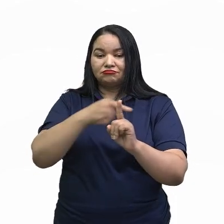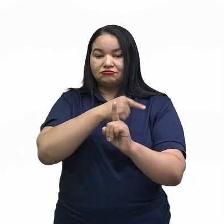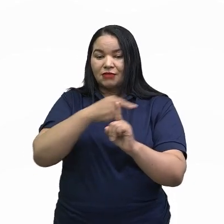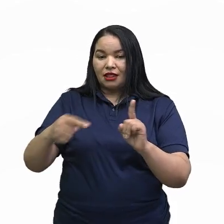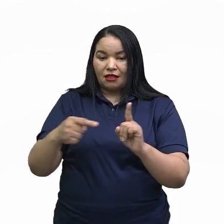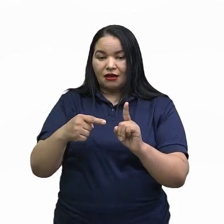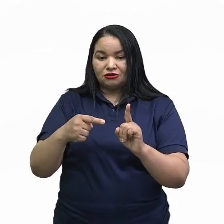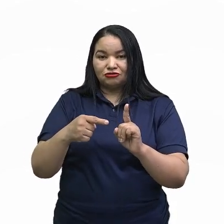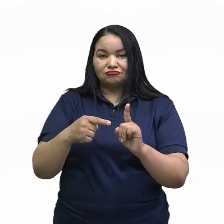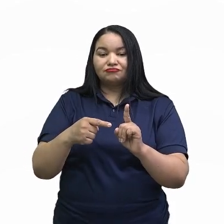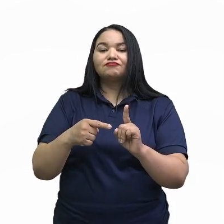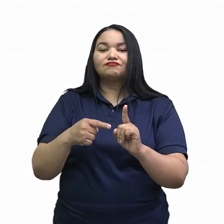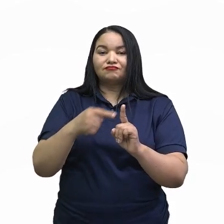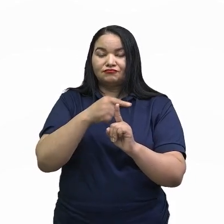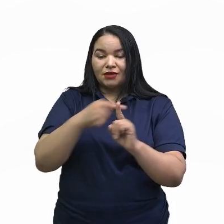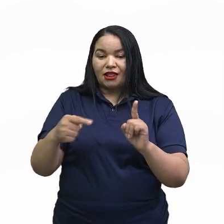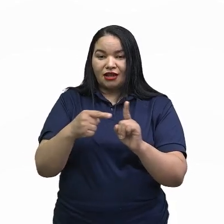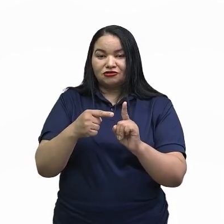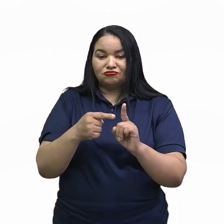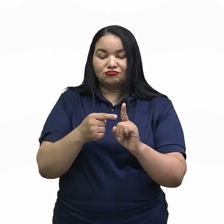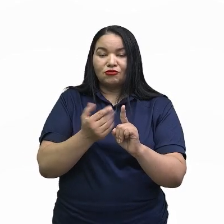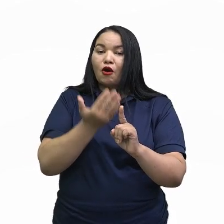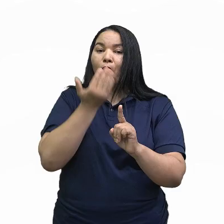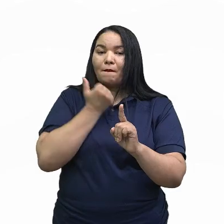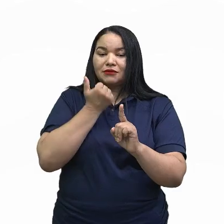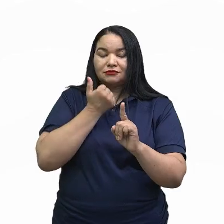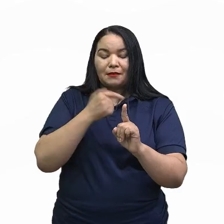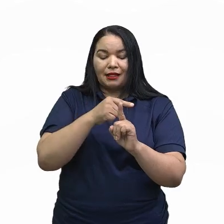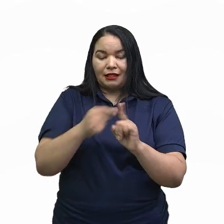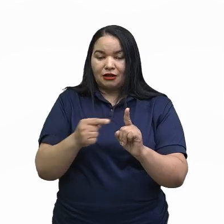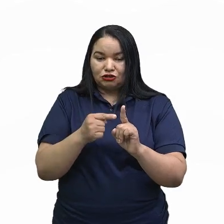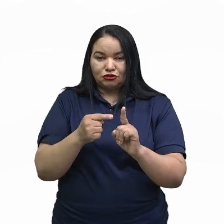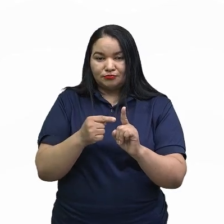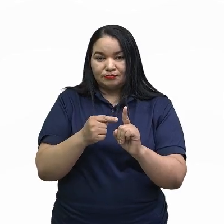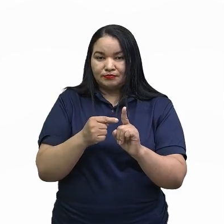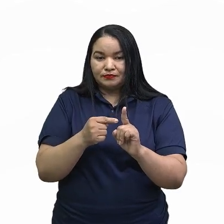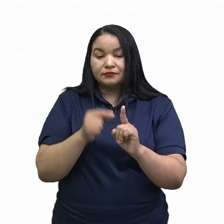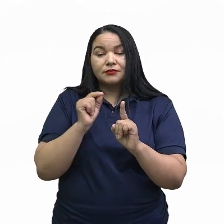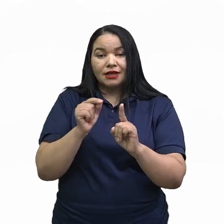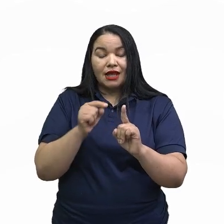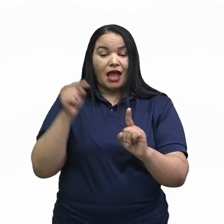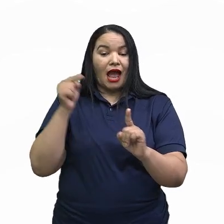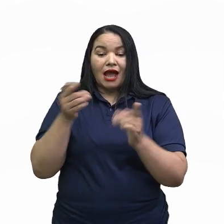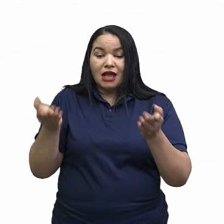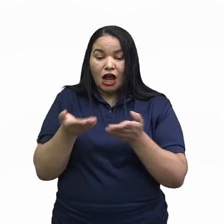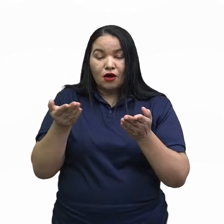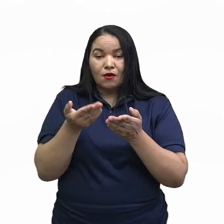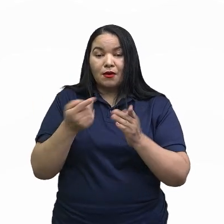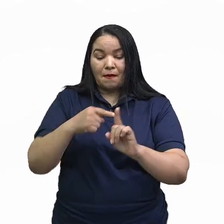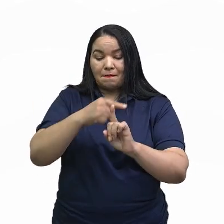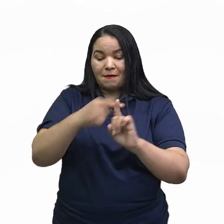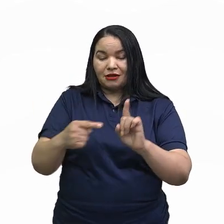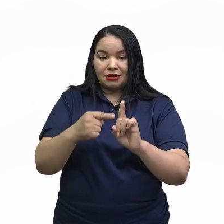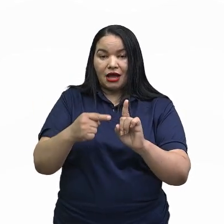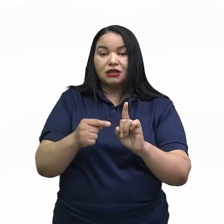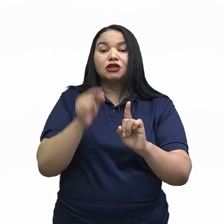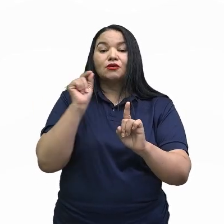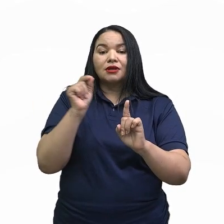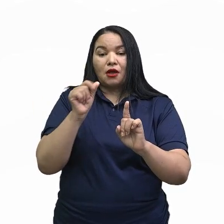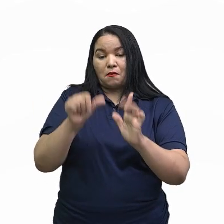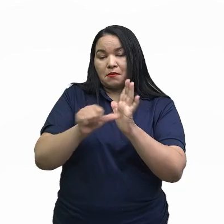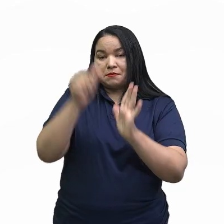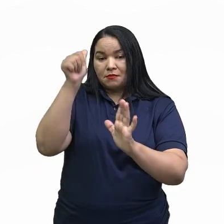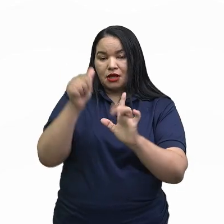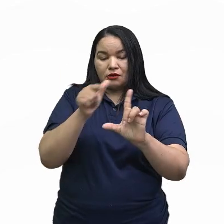que metade do sanduíche foi comido, né? Então é como se naquele momento a gente tivesse o primeiro decaimento, ou seja,